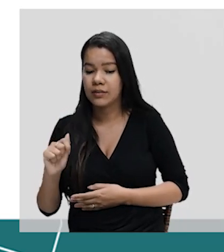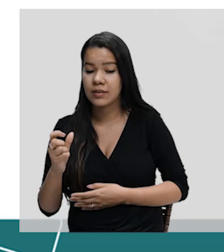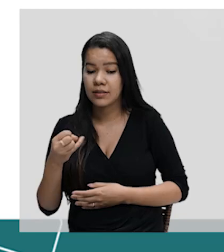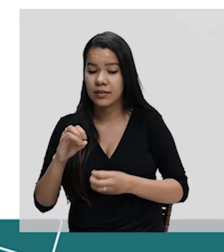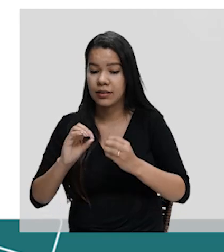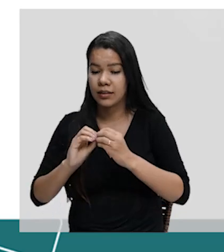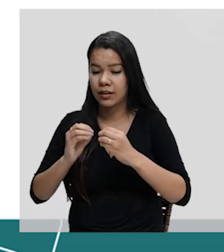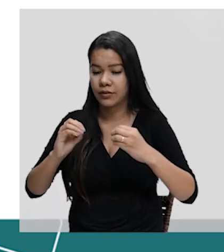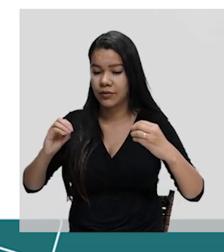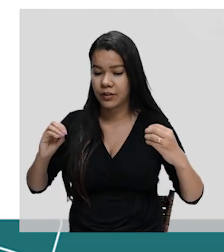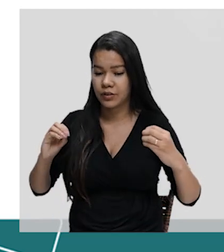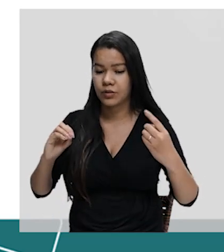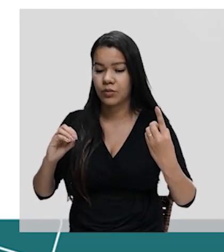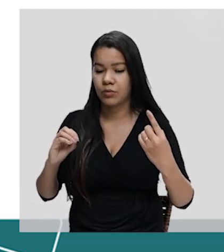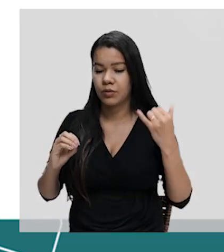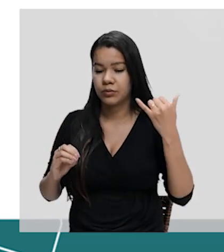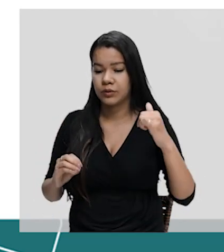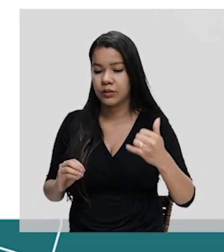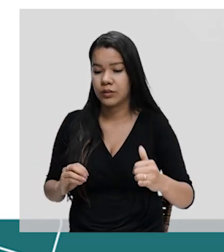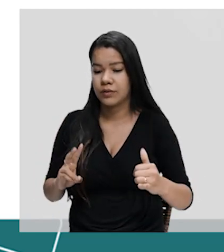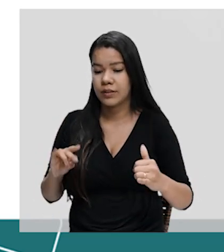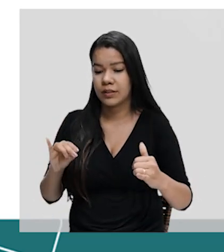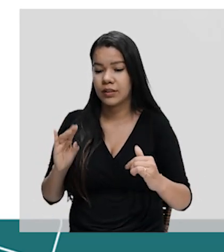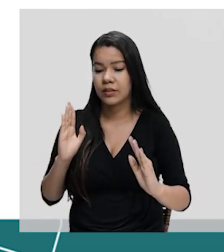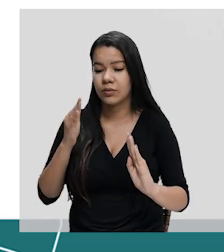no condutor de forma que eles irão